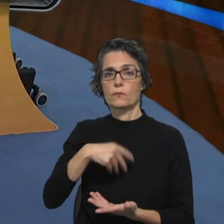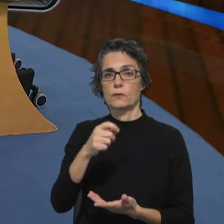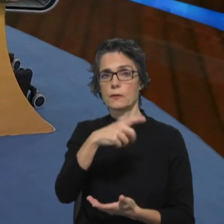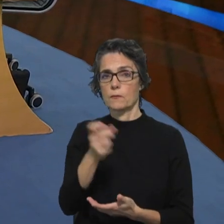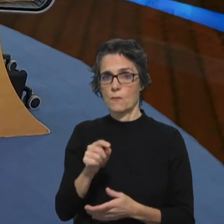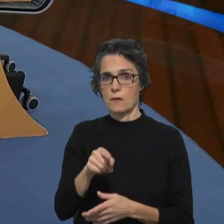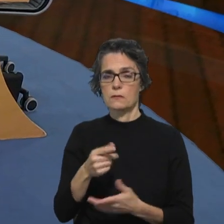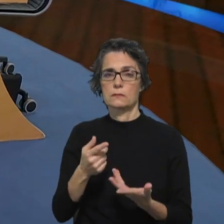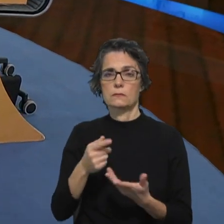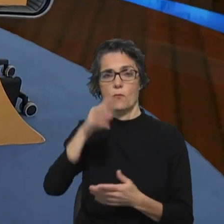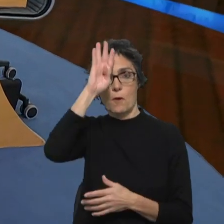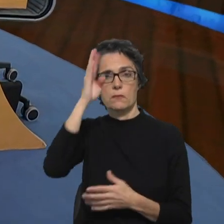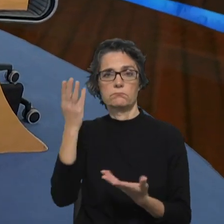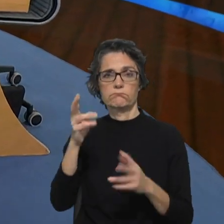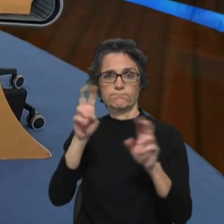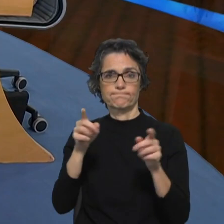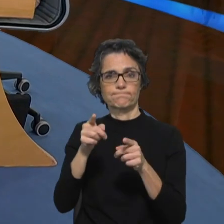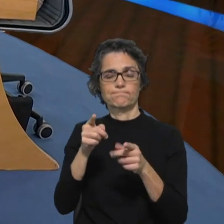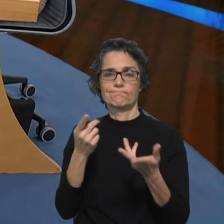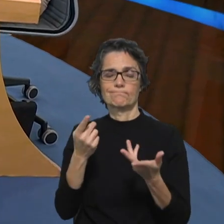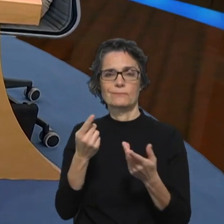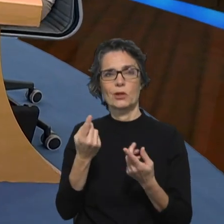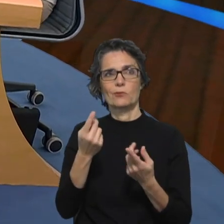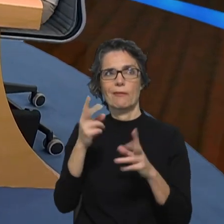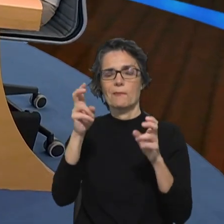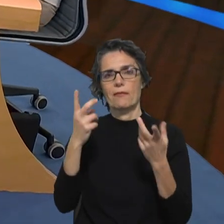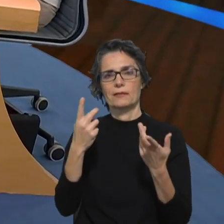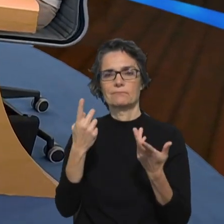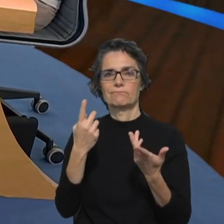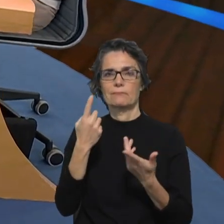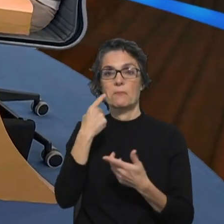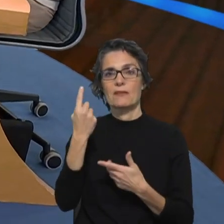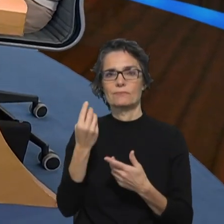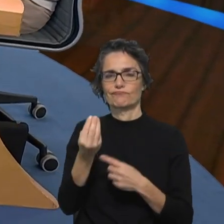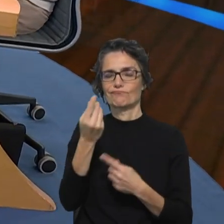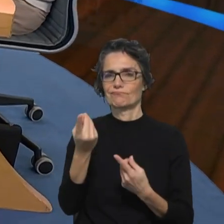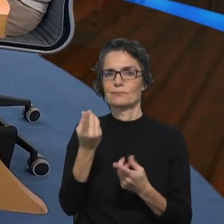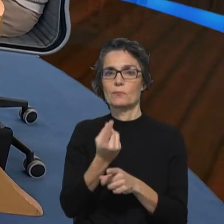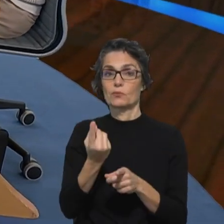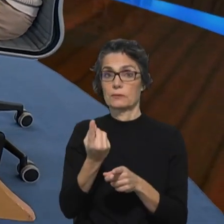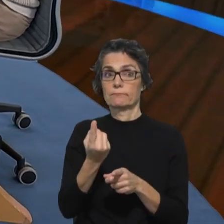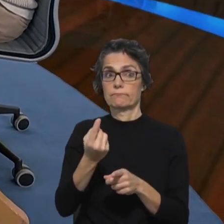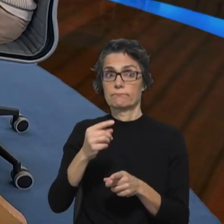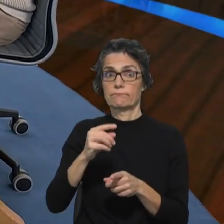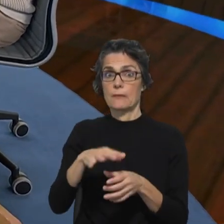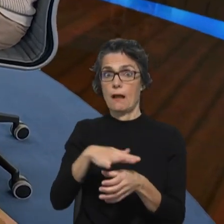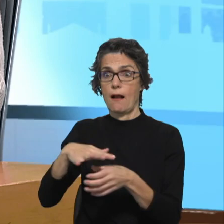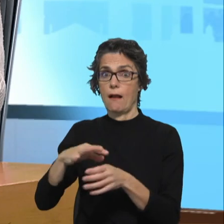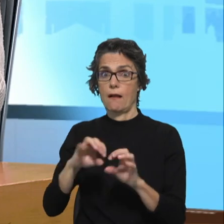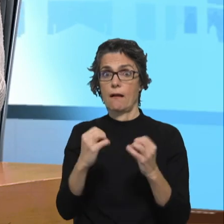um tema original, diria, que está, de facto, a emergir em muitos setores da